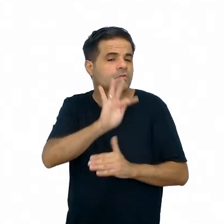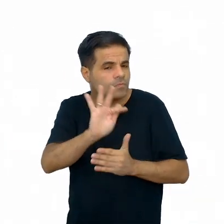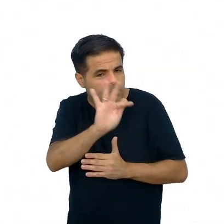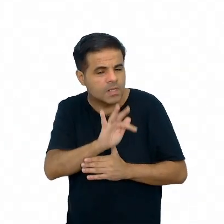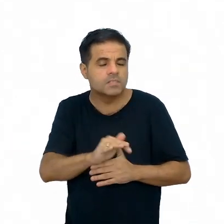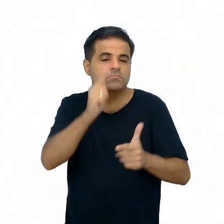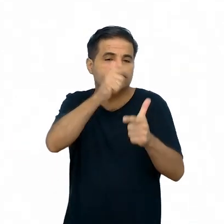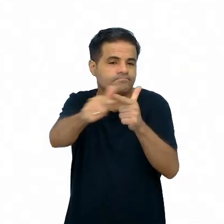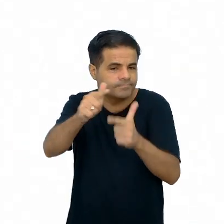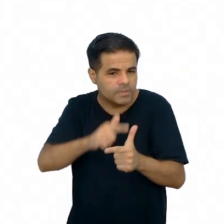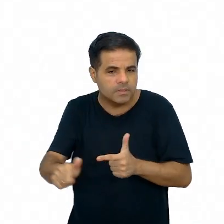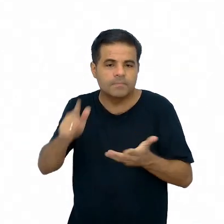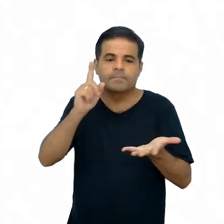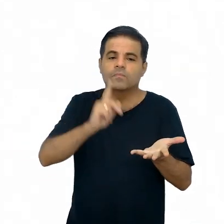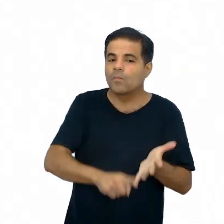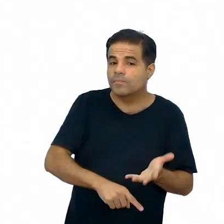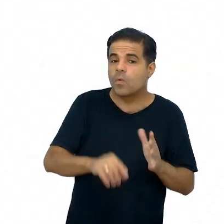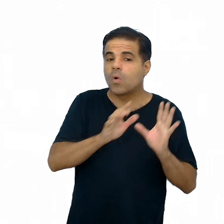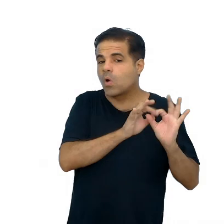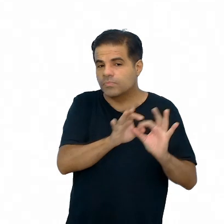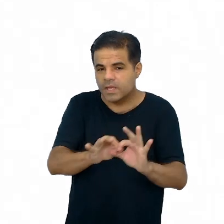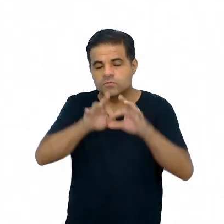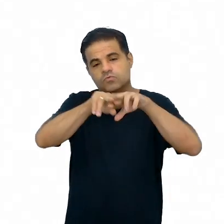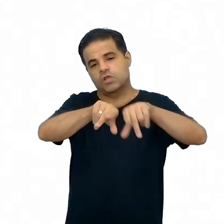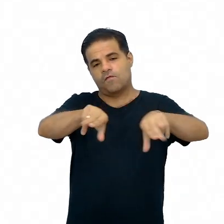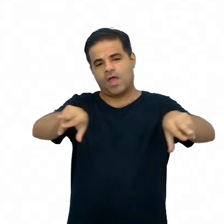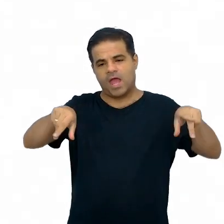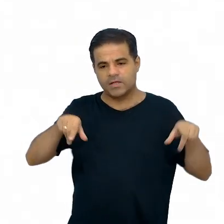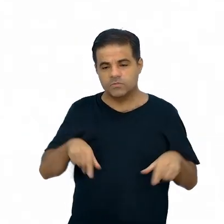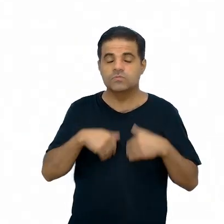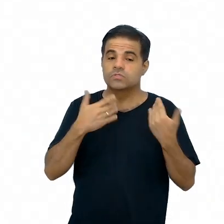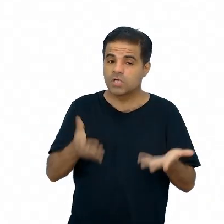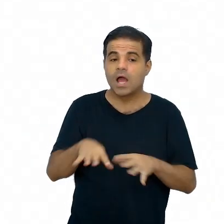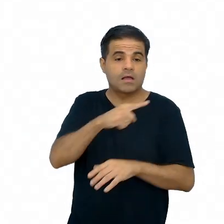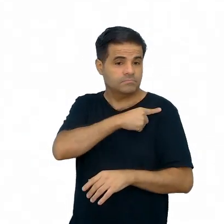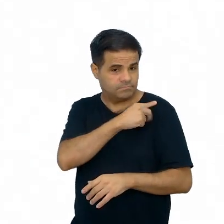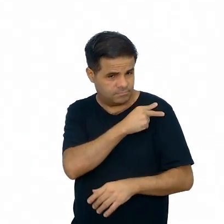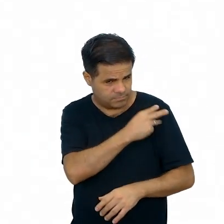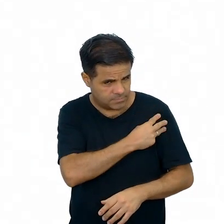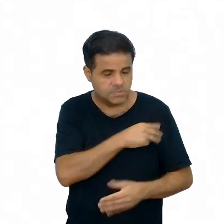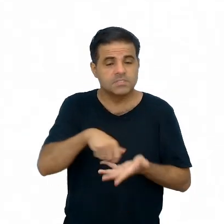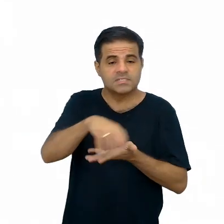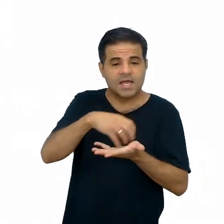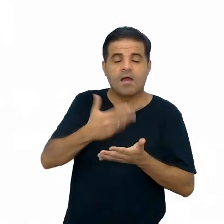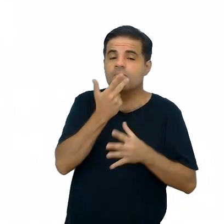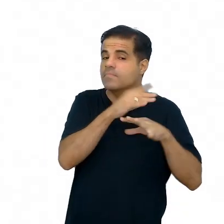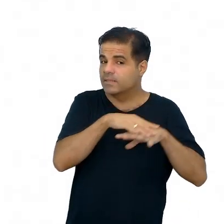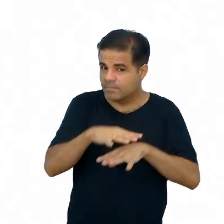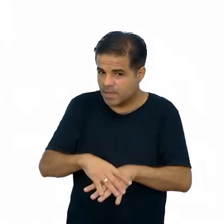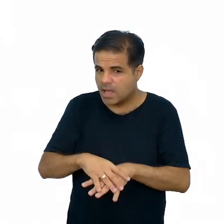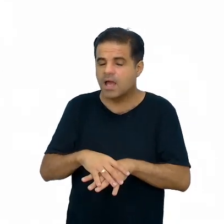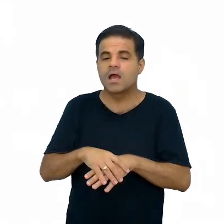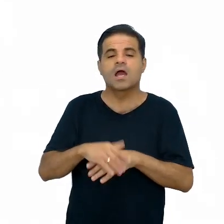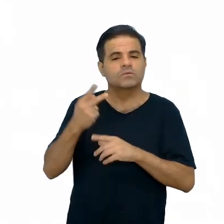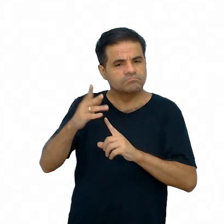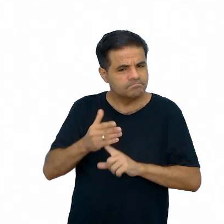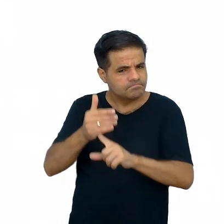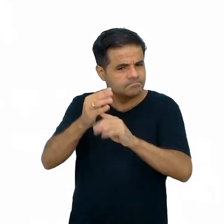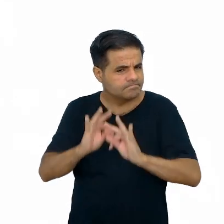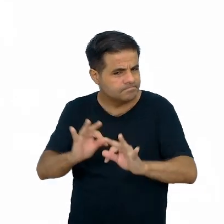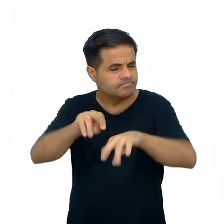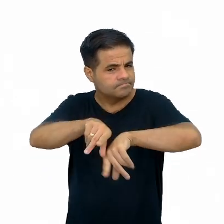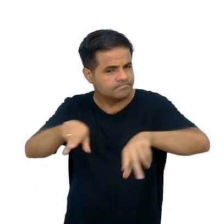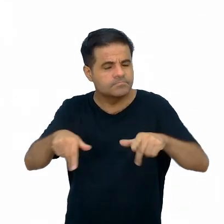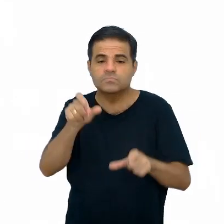de problemas, em contextos diversos. Já no ensino médio, na área de matemática e suas tecnologias,